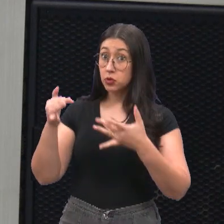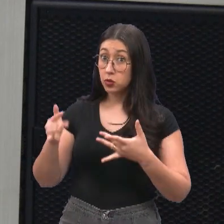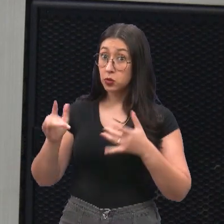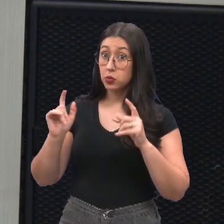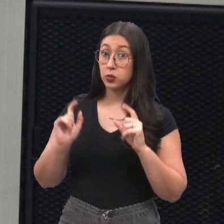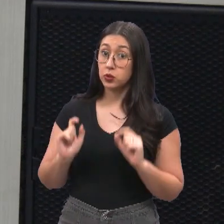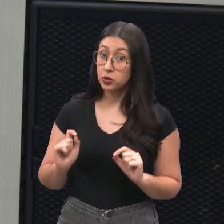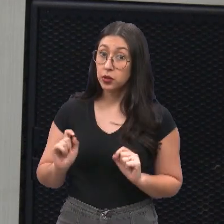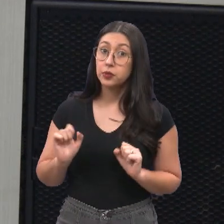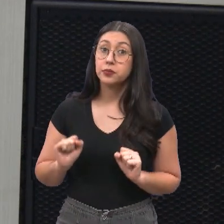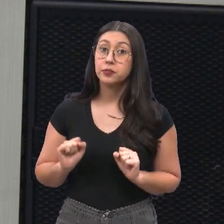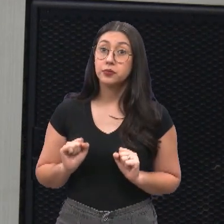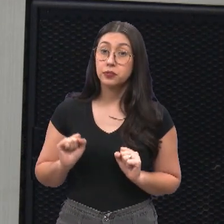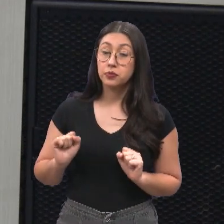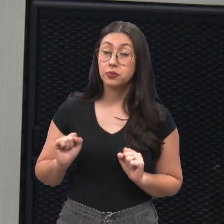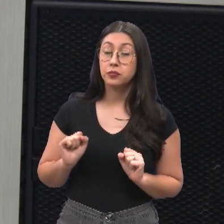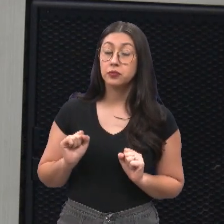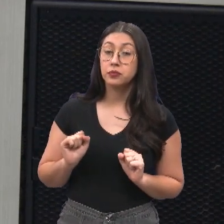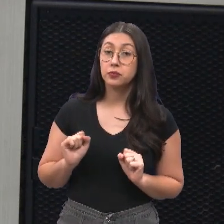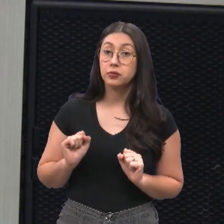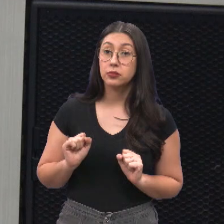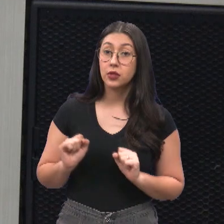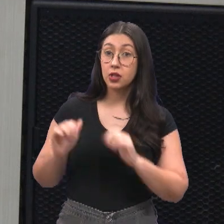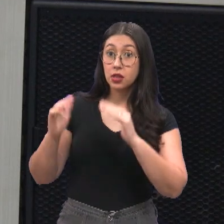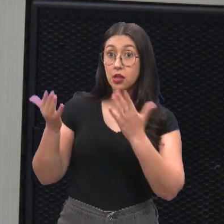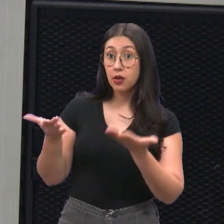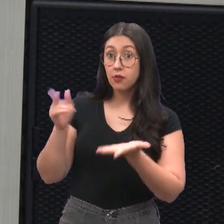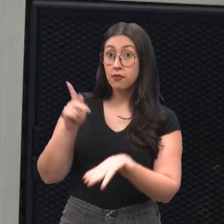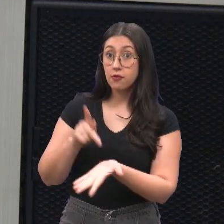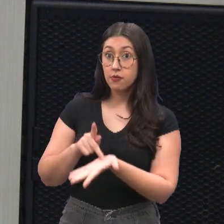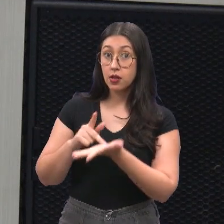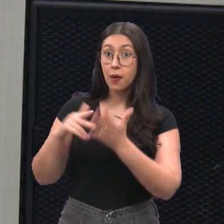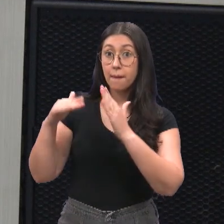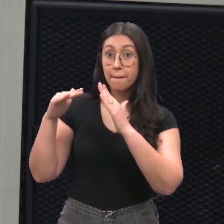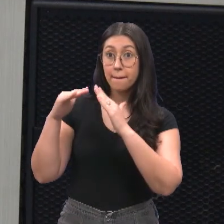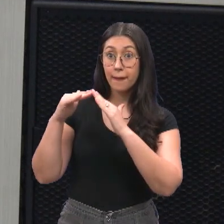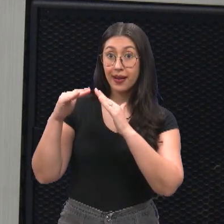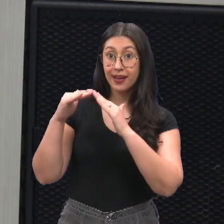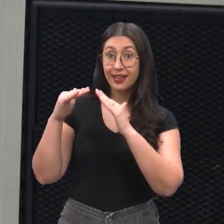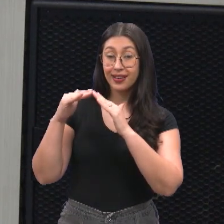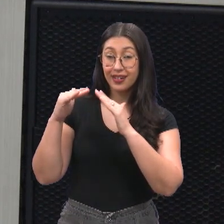ocasião, o que se daria ali, né? Seria uma casa para alguns